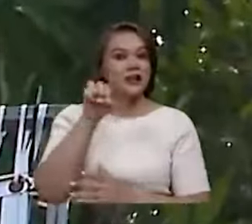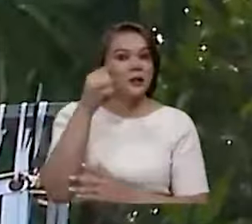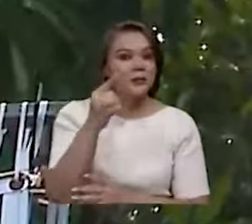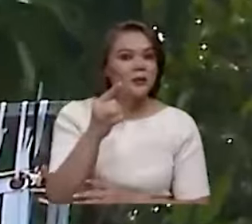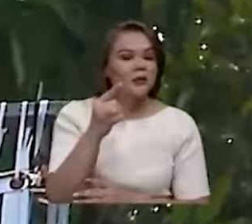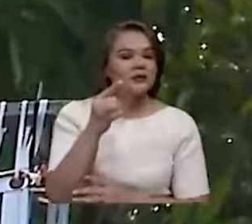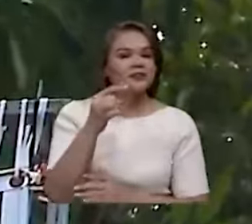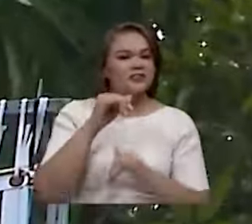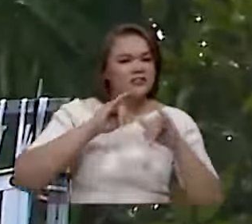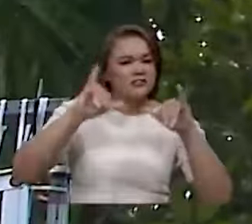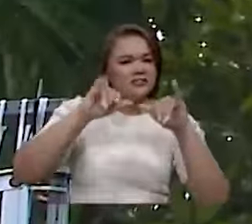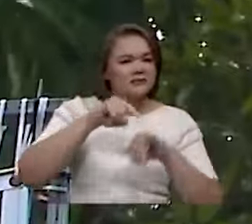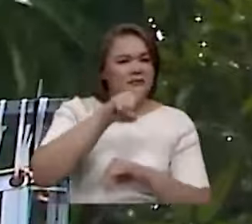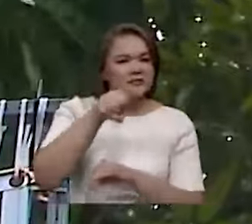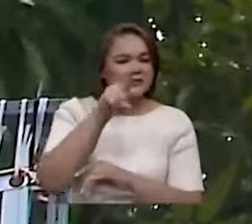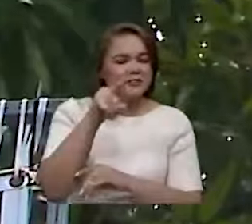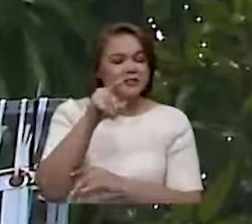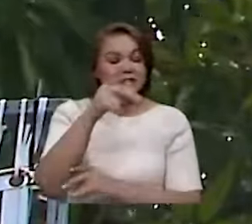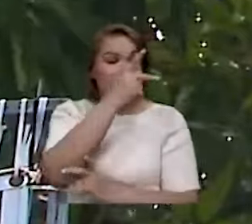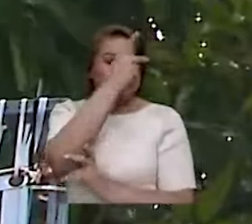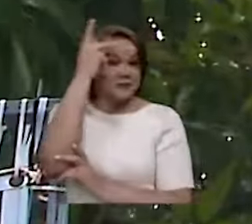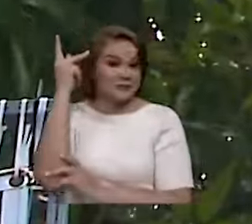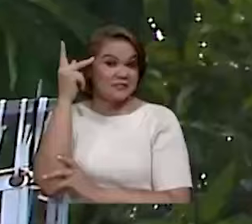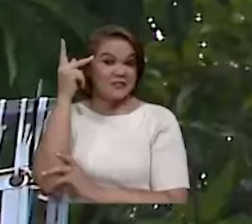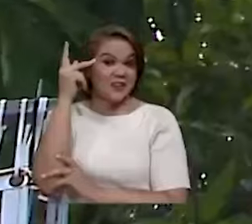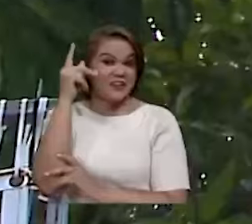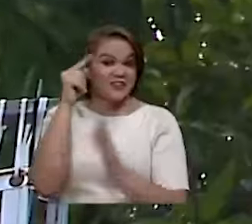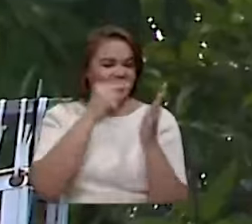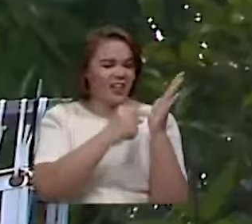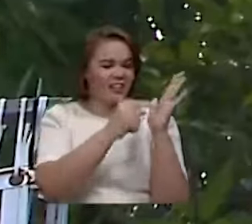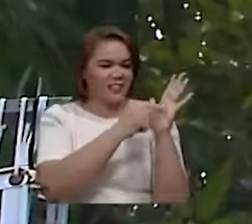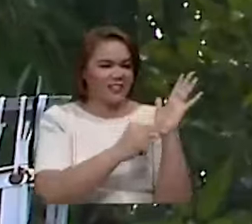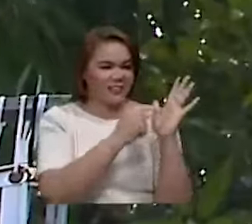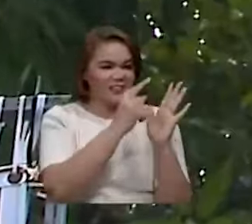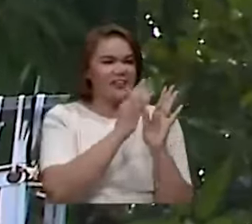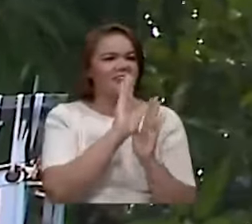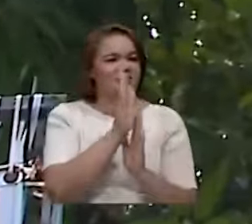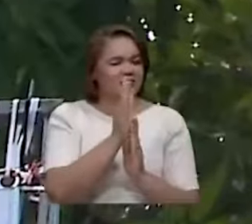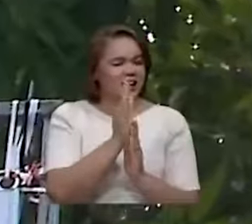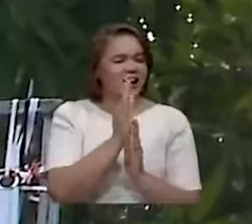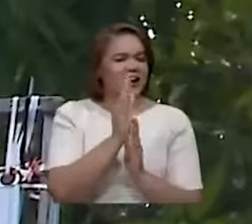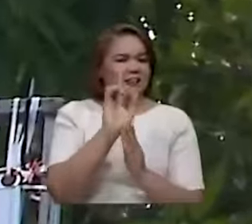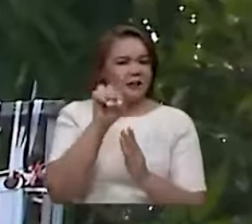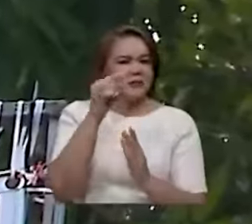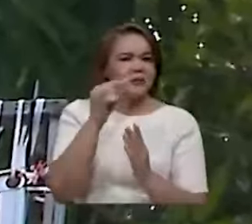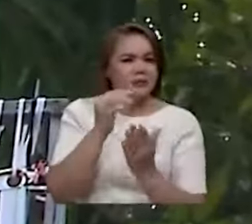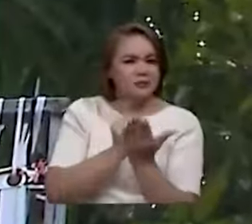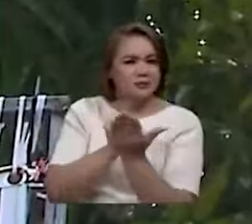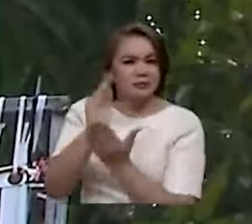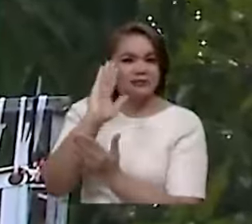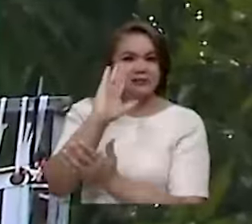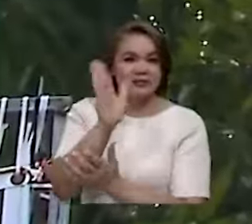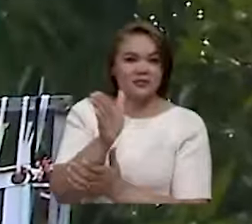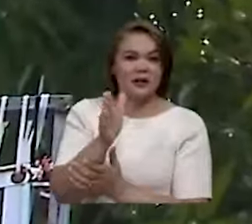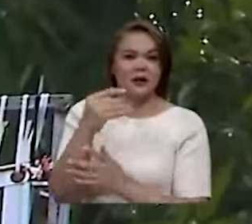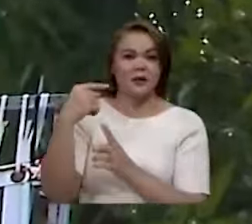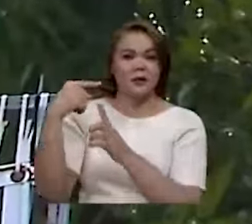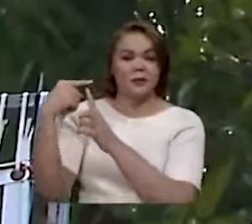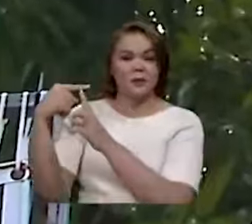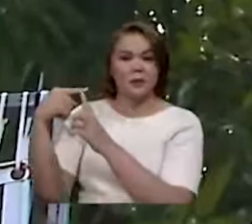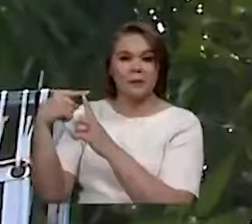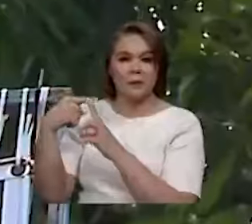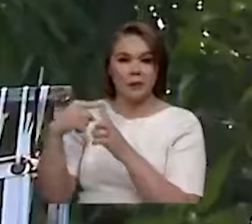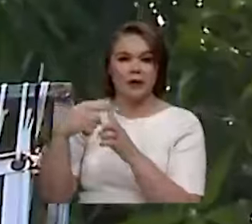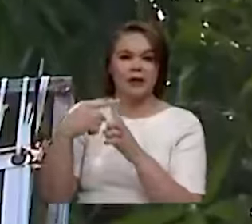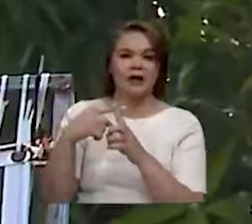vocês. Quem tá, inclusive, o pessoal já tá aí com a cartela na mão para marcar. Já já começa o sorteio, mas se prepare daqui a pouquinho. Voar, voar,